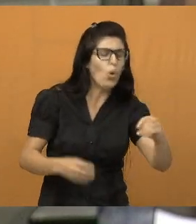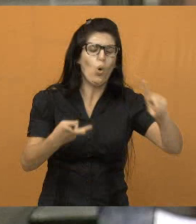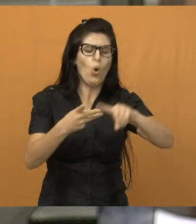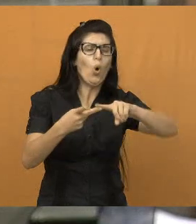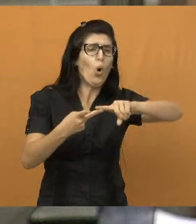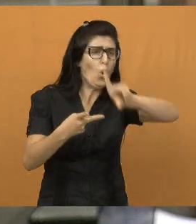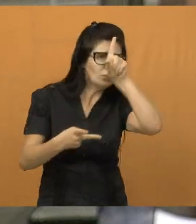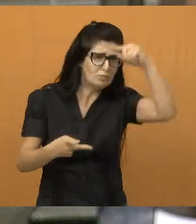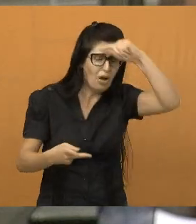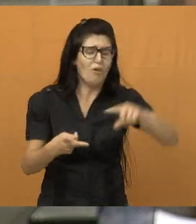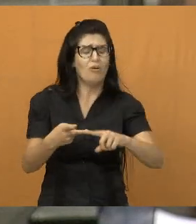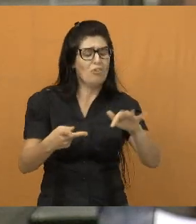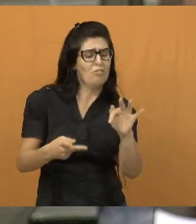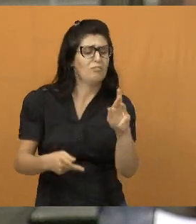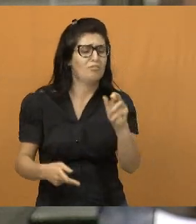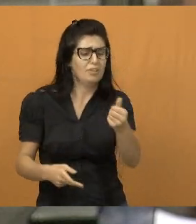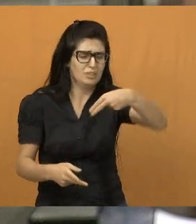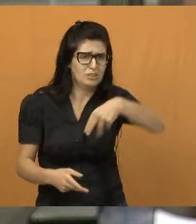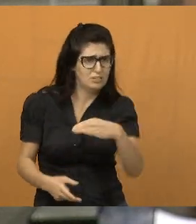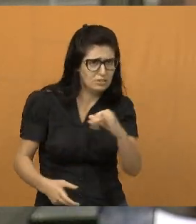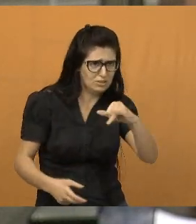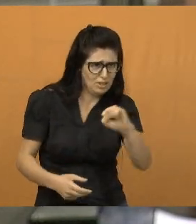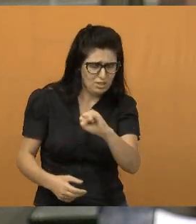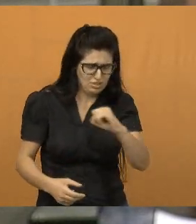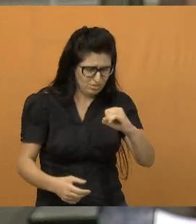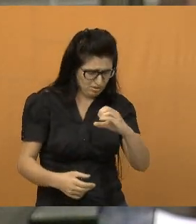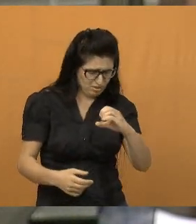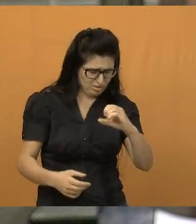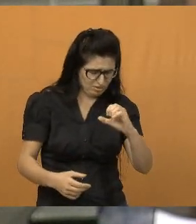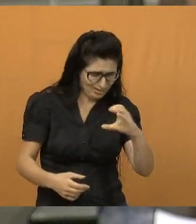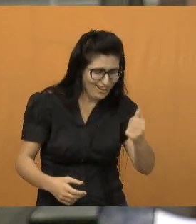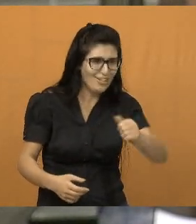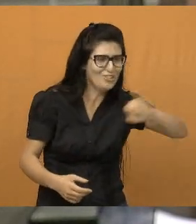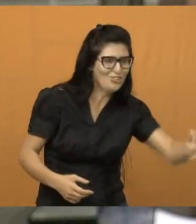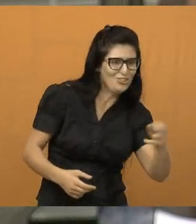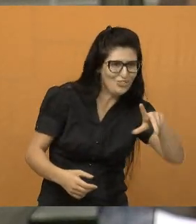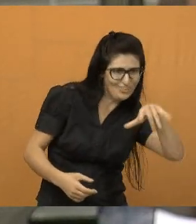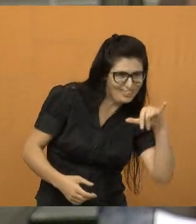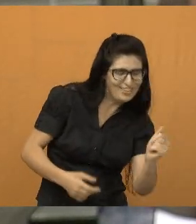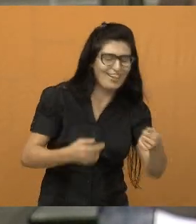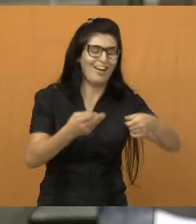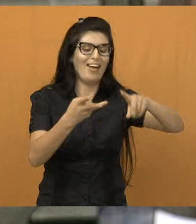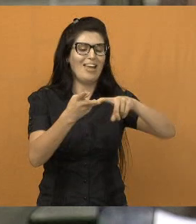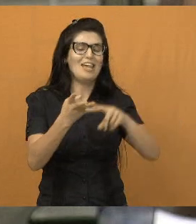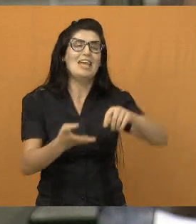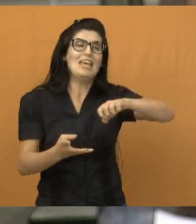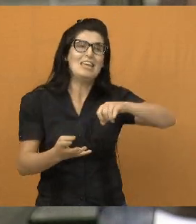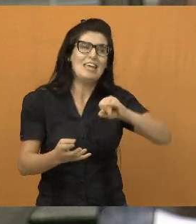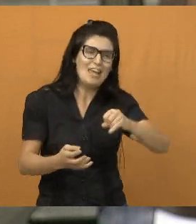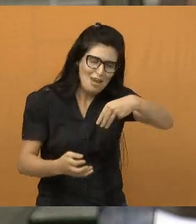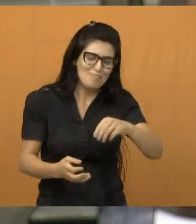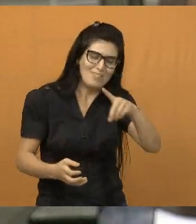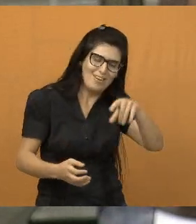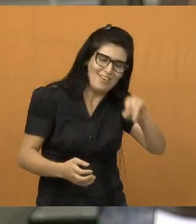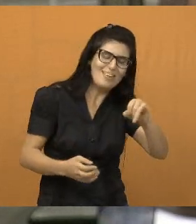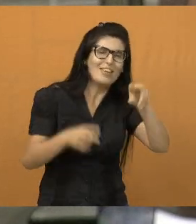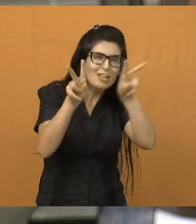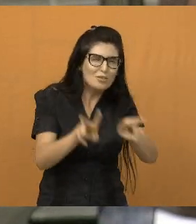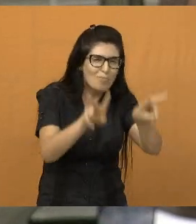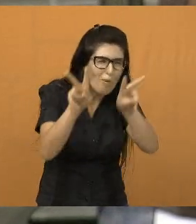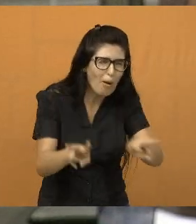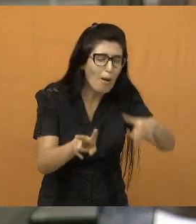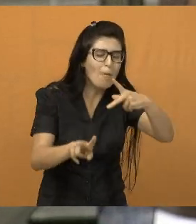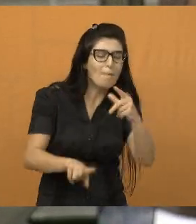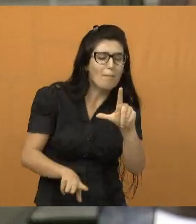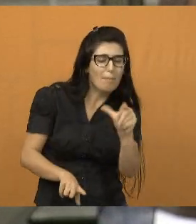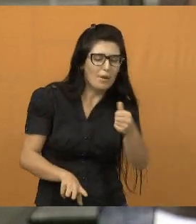Francisca Júlia, CIPAX, Medicina e Saúde, Hospital Provisão, MDI, Medicina Diagnóstica por Imagem, e a Plane,